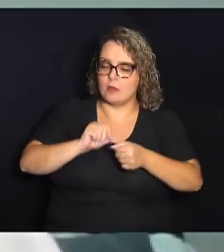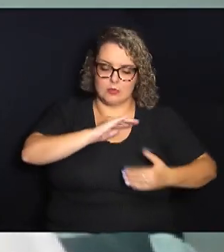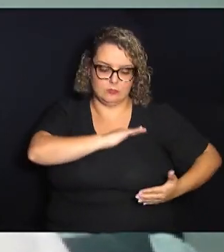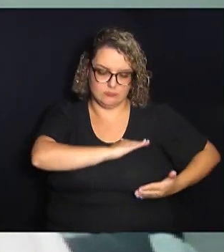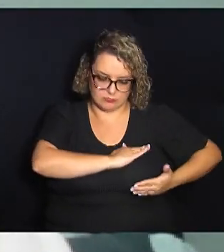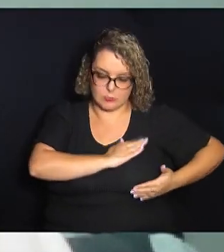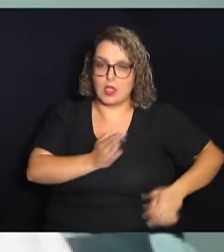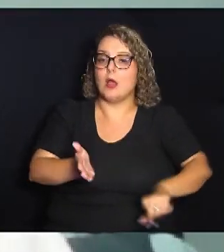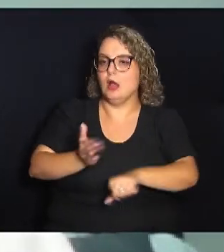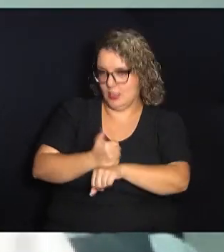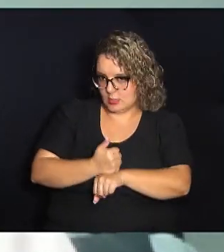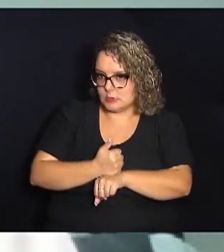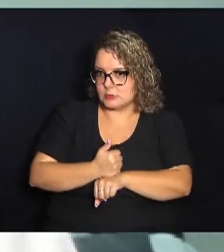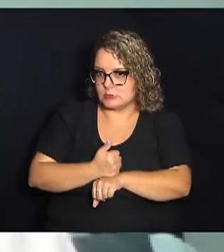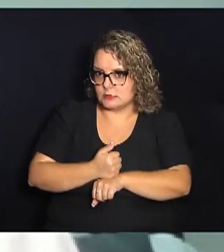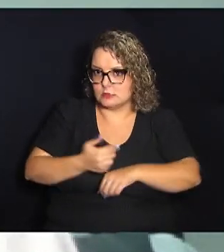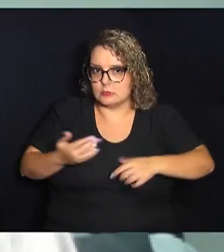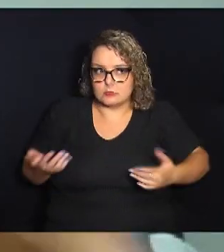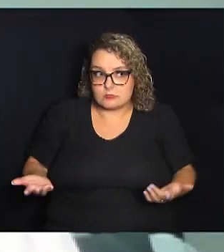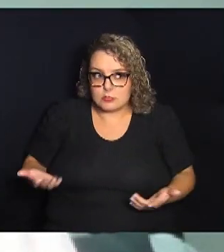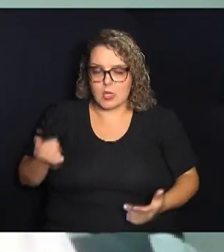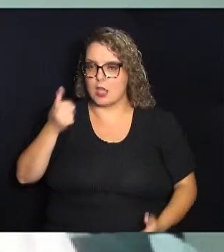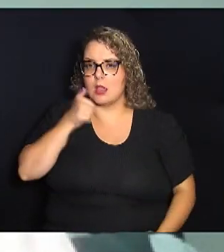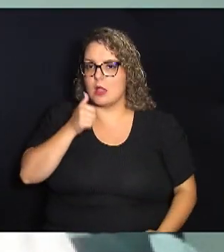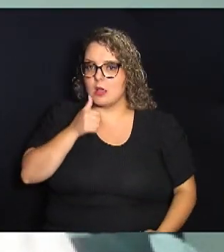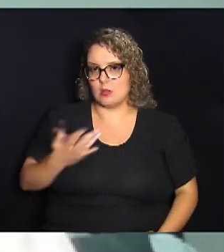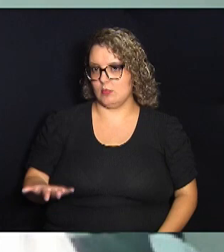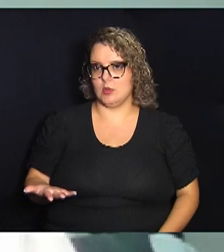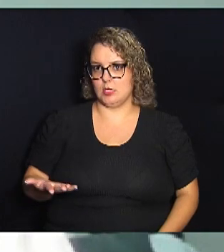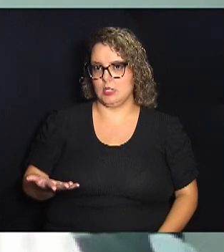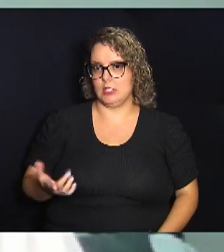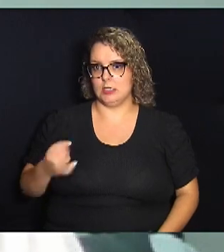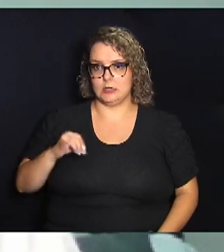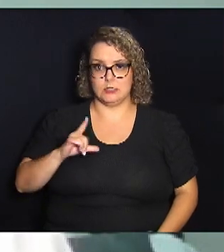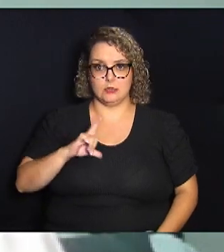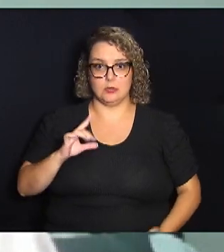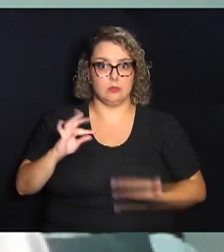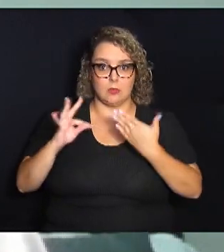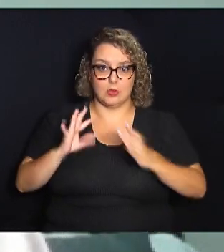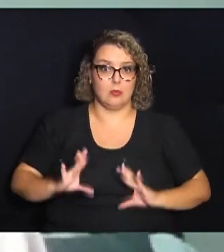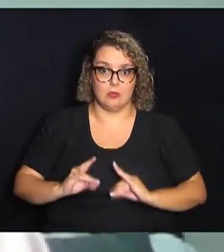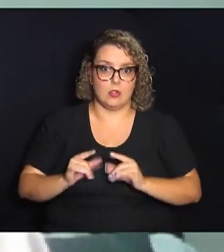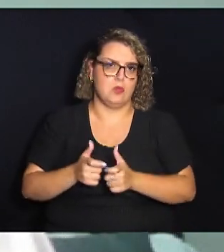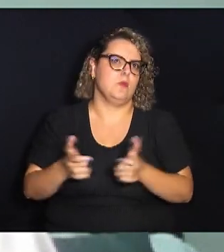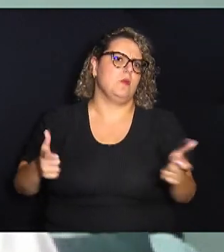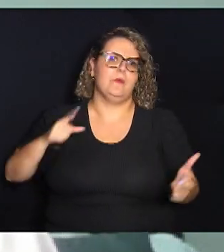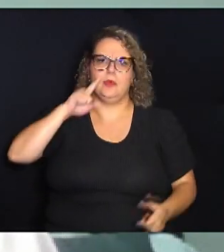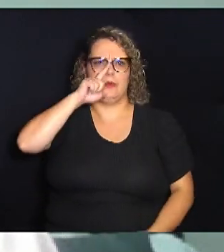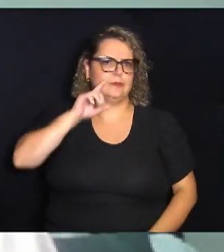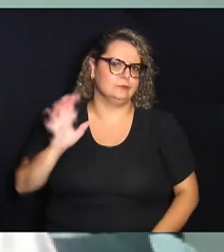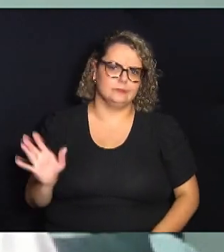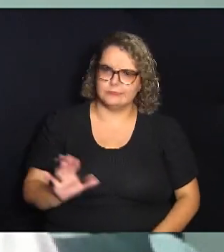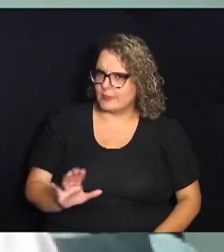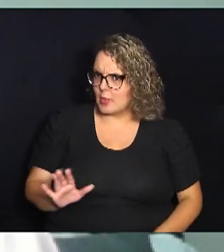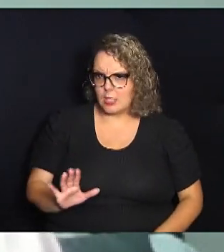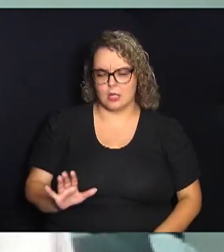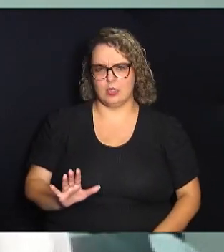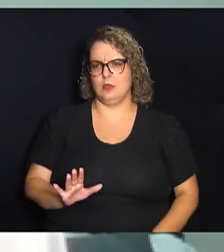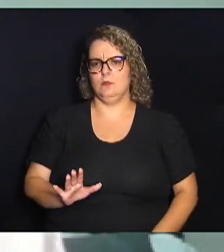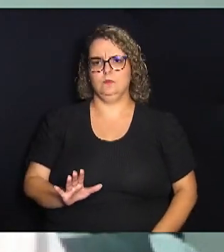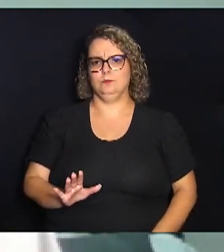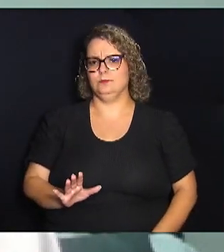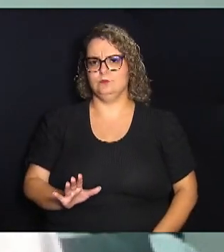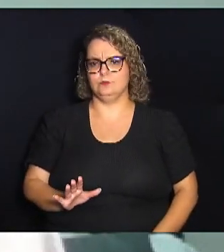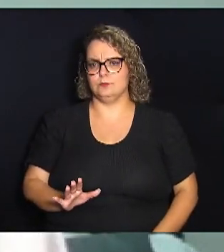logicamente, antes. Essa mulher, se eu der uma terapia hormonal para ela, não vou aumentar a chance dessa mulher ter câncer de mama.